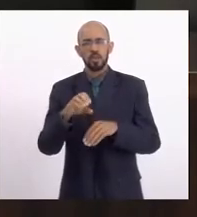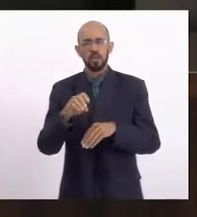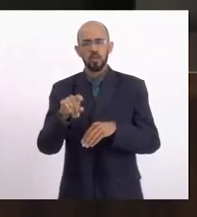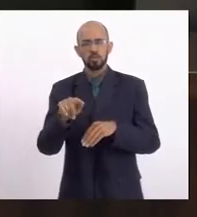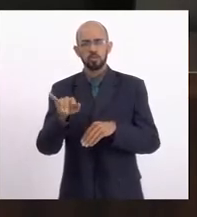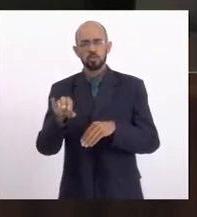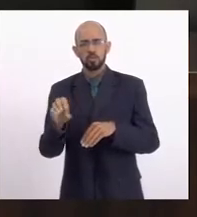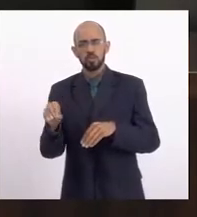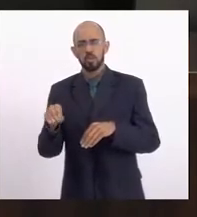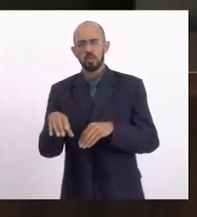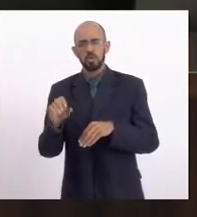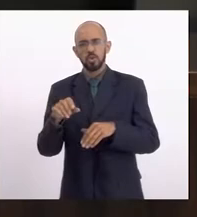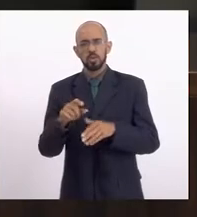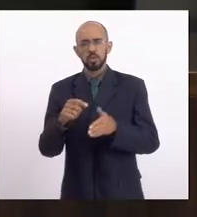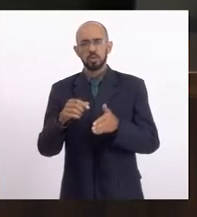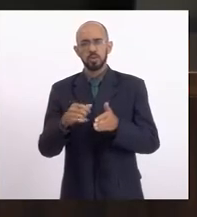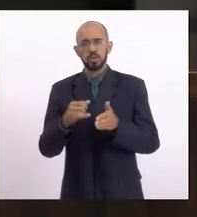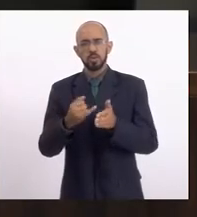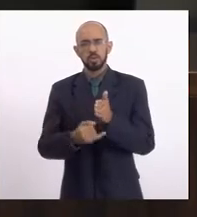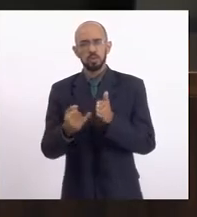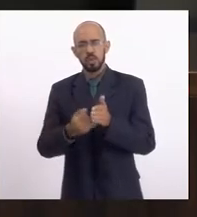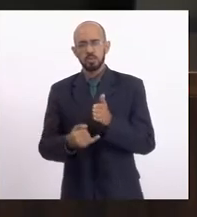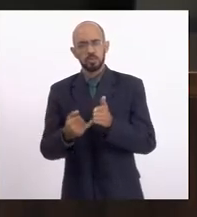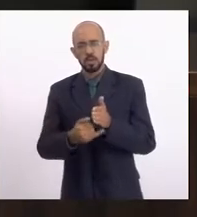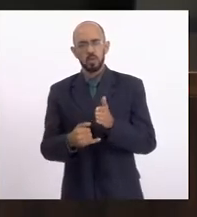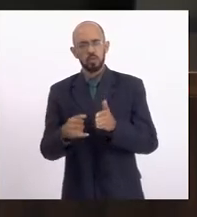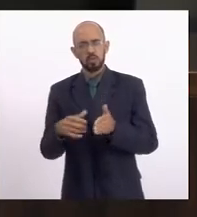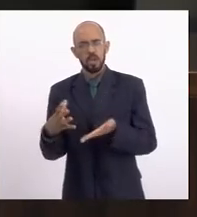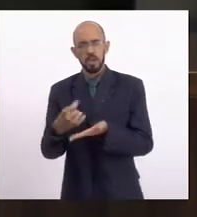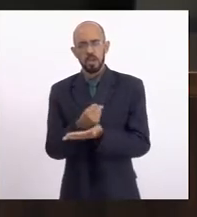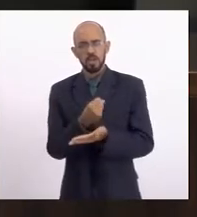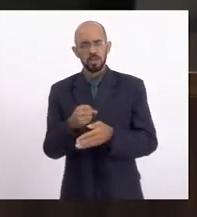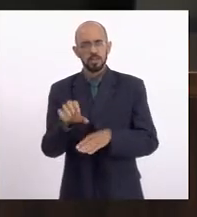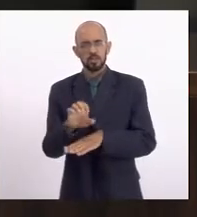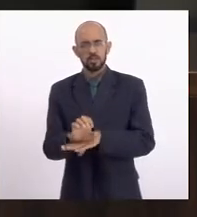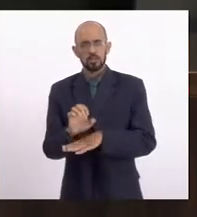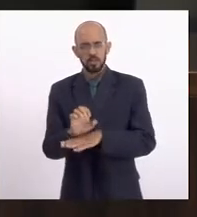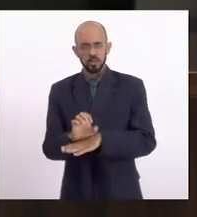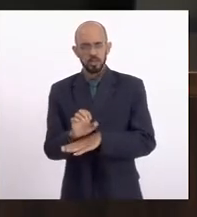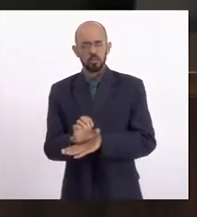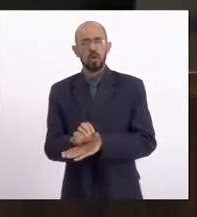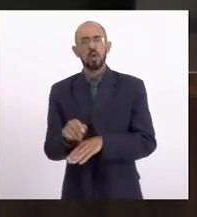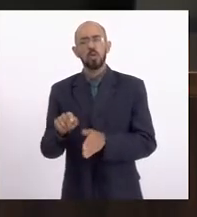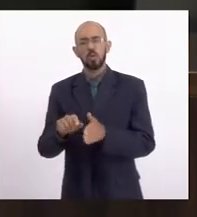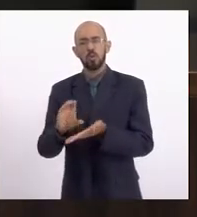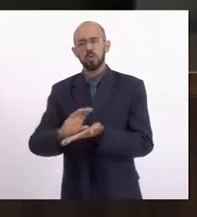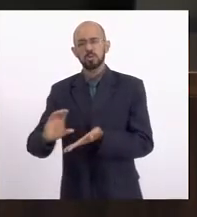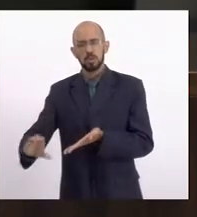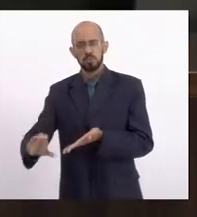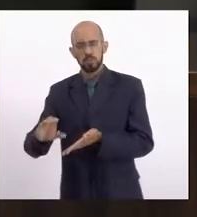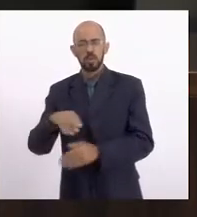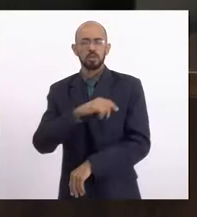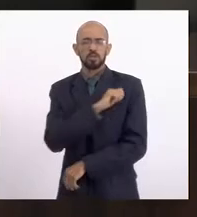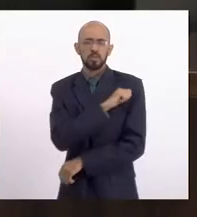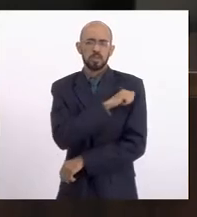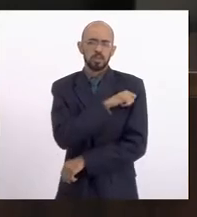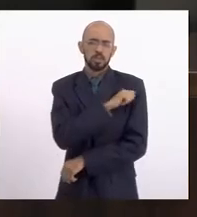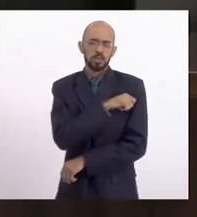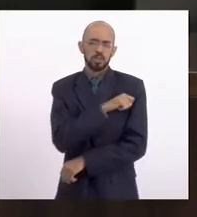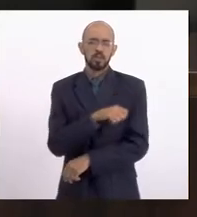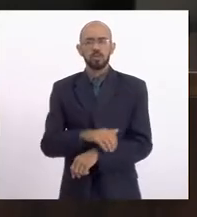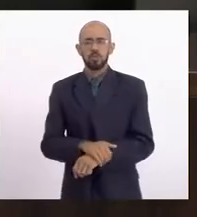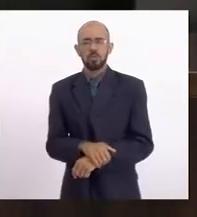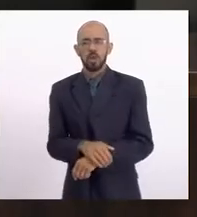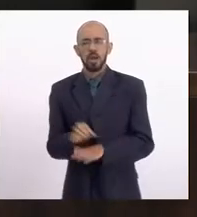economia do Comércio tributação controle da arrecadação Estadual fiscalização dos tributos Estaduais de orçamento Finanças fiscalização financeira e controle